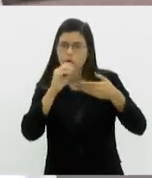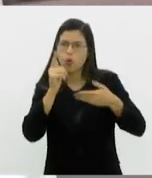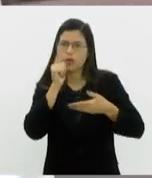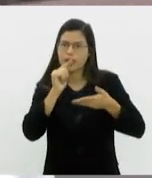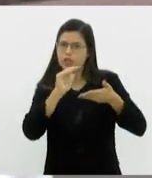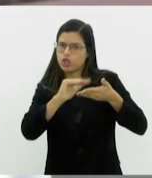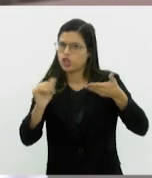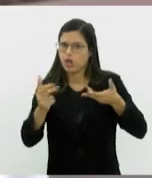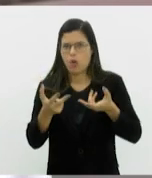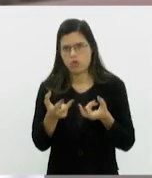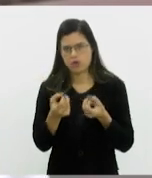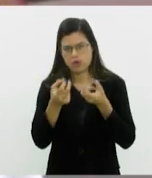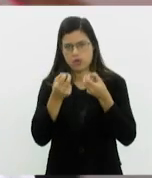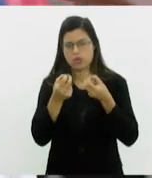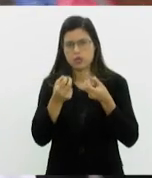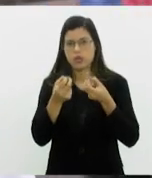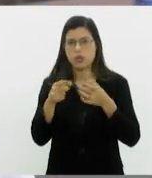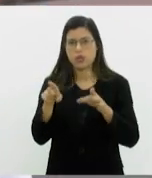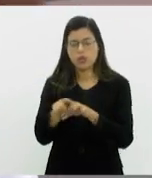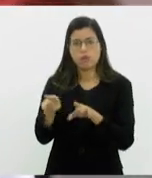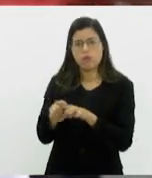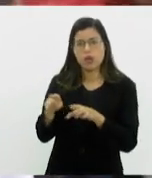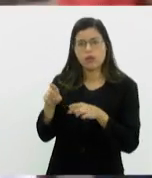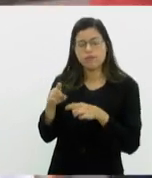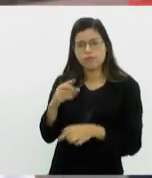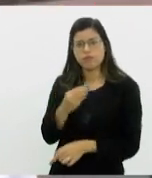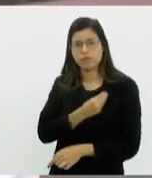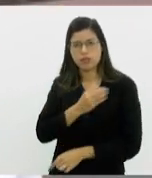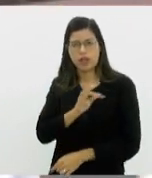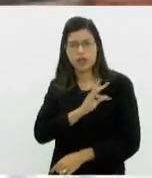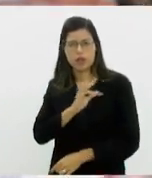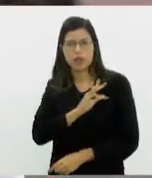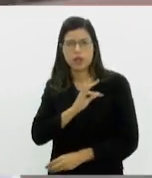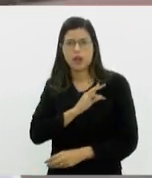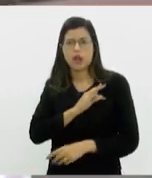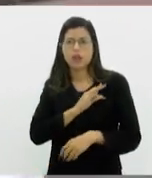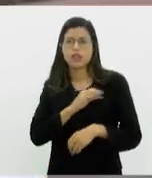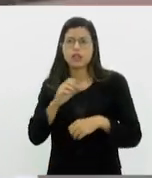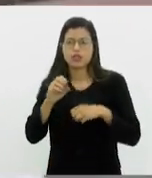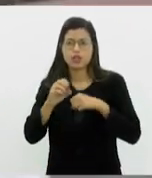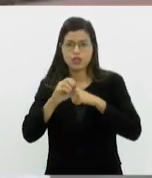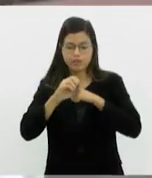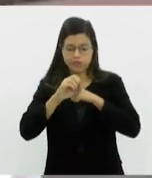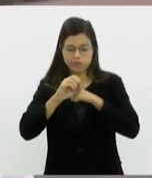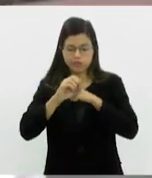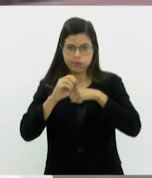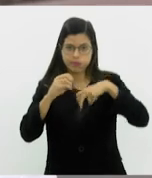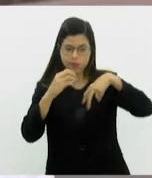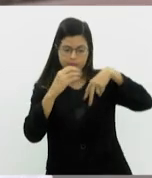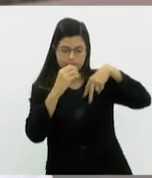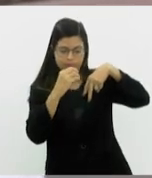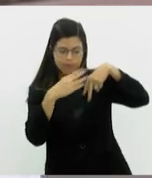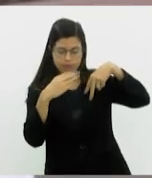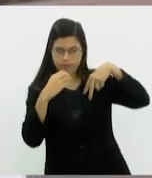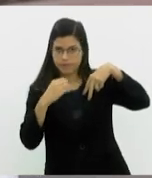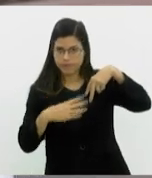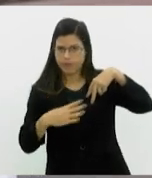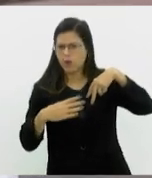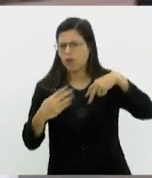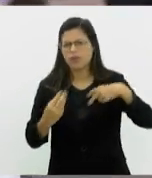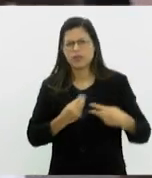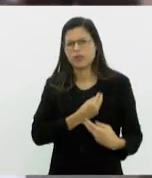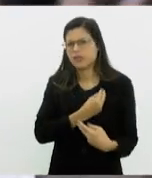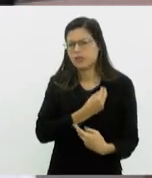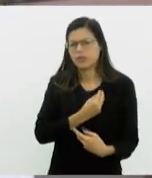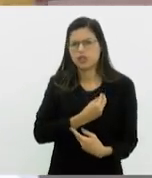lesão. Além disso, existem técnicas de radioterapia. A radioterapia foi evoluindo, né? Hoje existem máquinas de